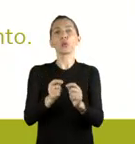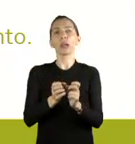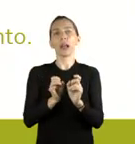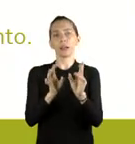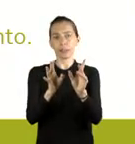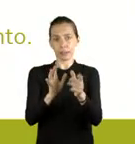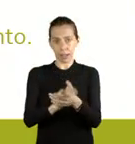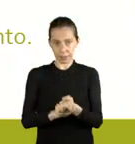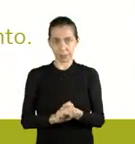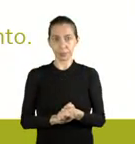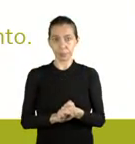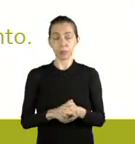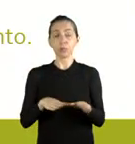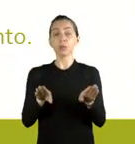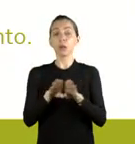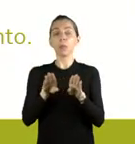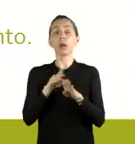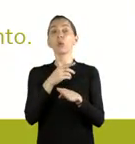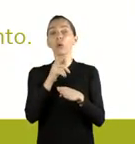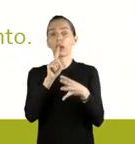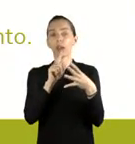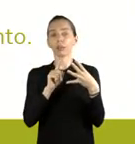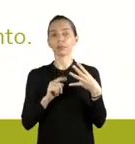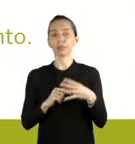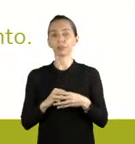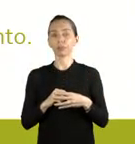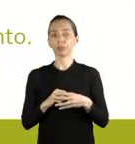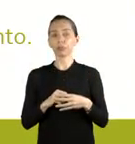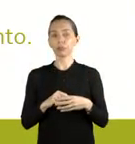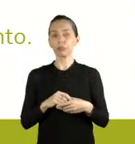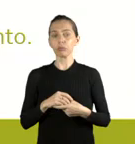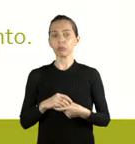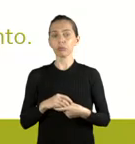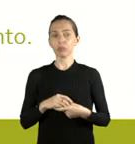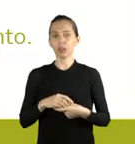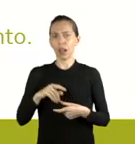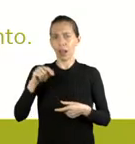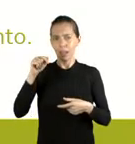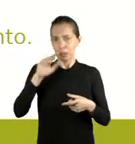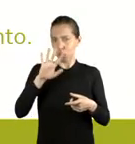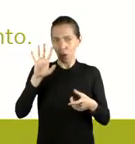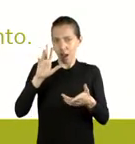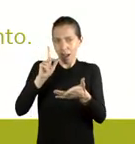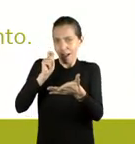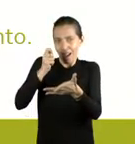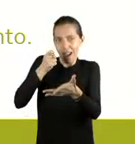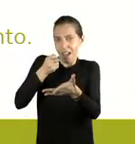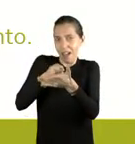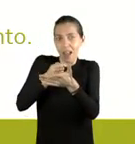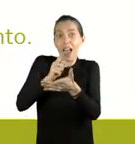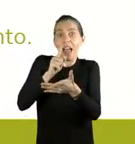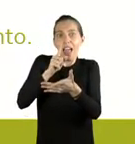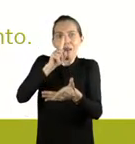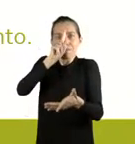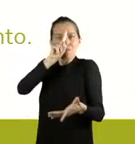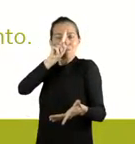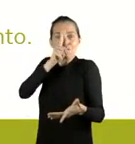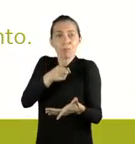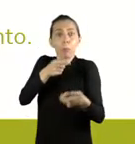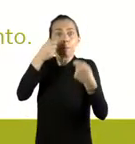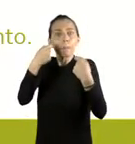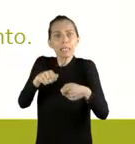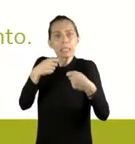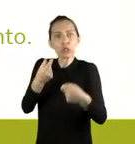outra coisa. A gente, isso aqui não é nenhuma exigência, é uma ordem. Putz, você precisa de uma reserva